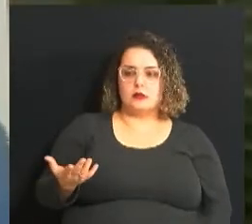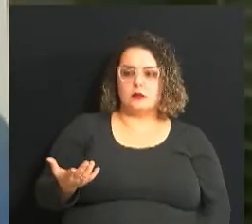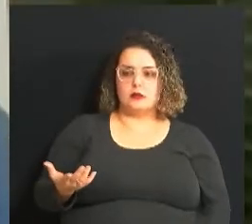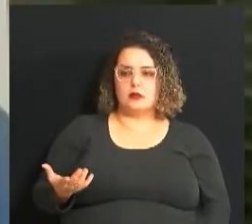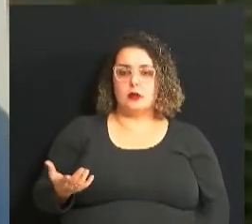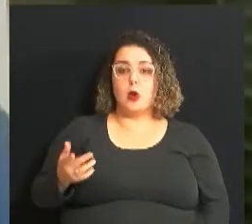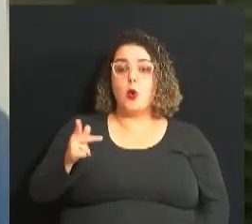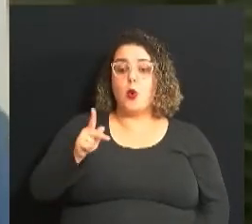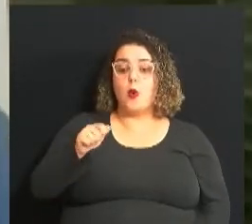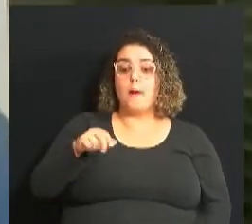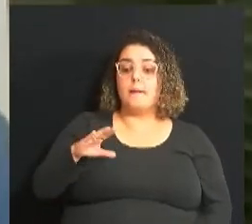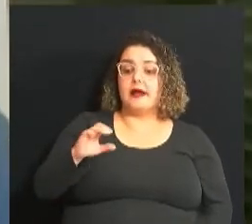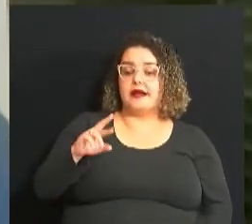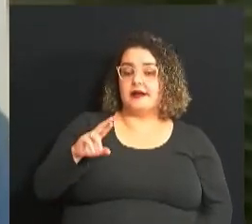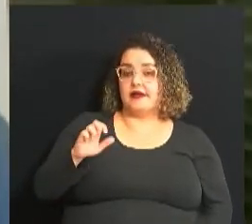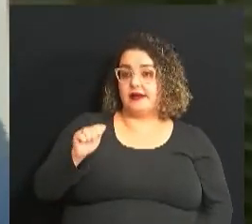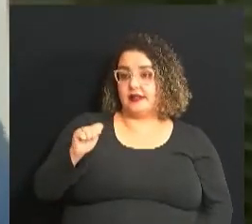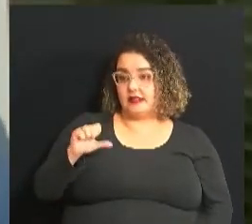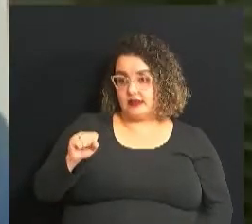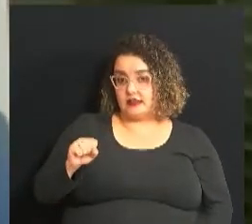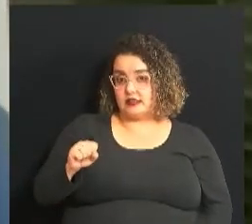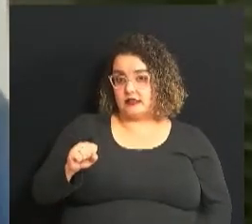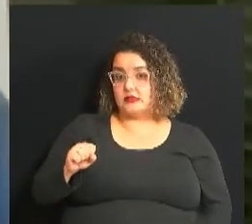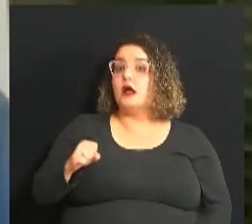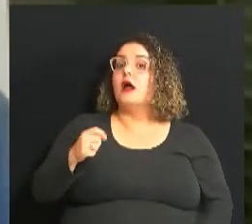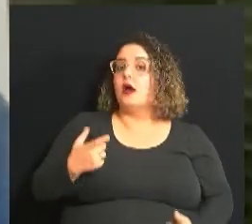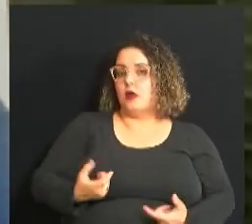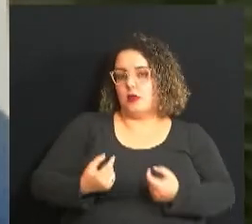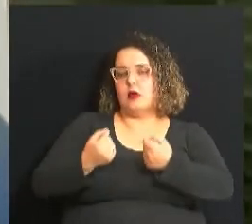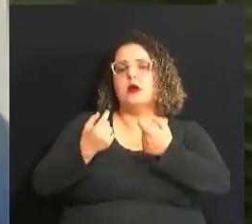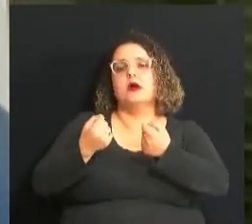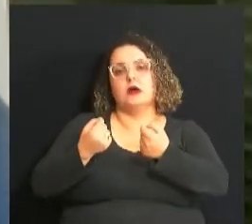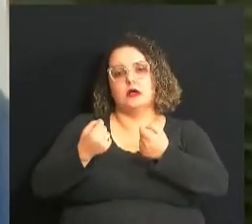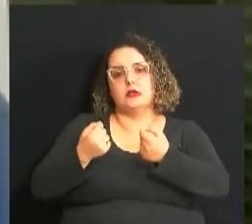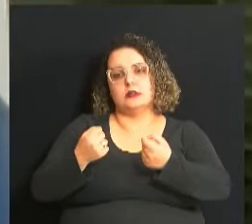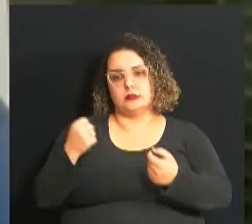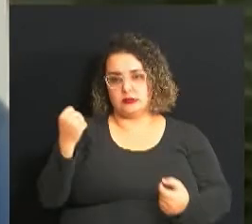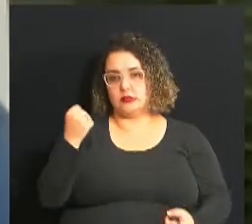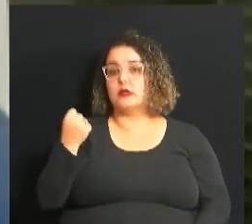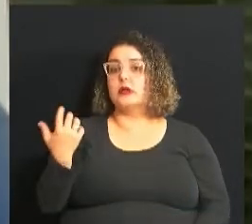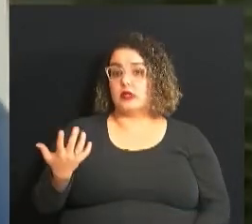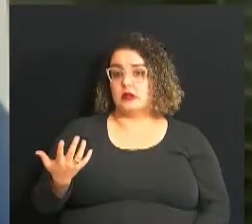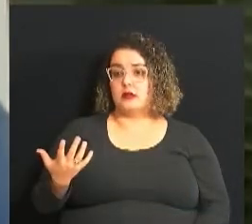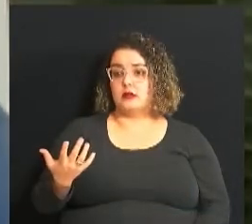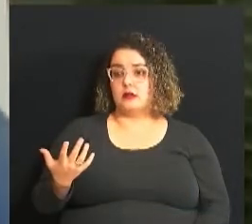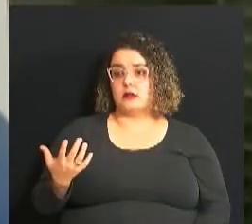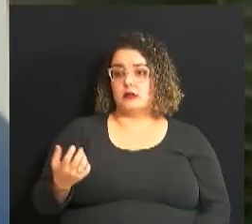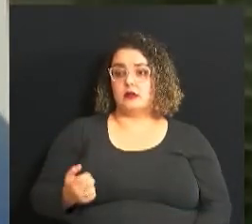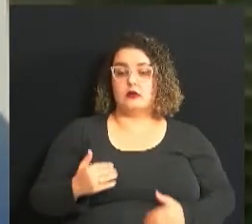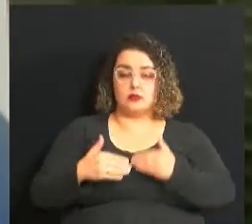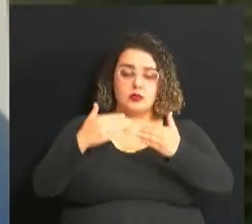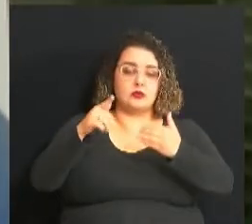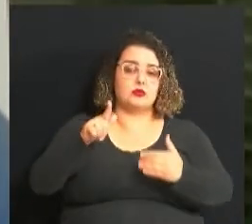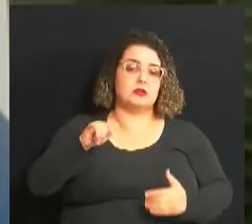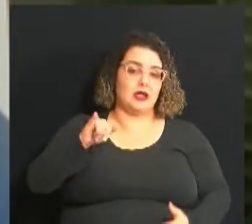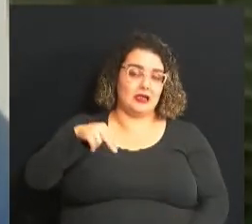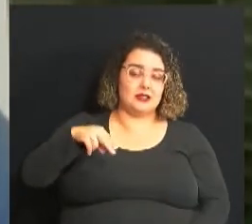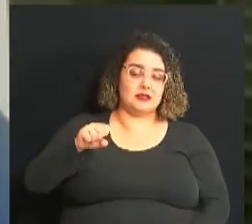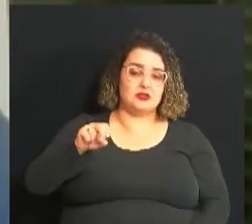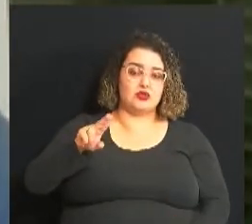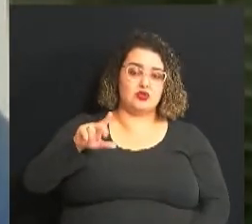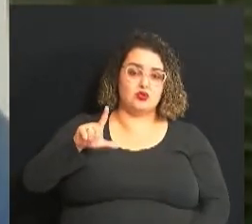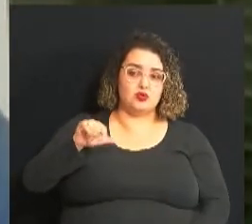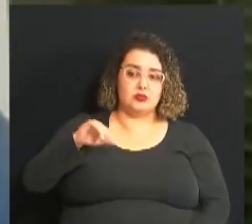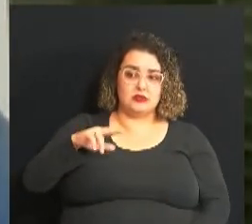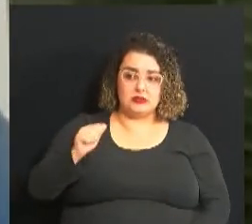pâncreas. Pâncreas, que é um órgão que produz a insulina que eu disse. O câncer de pâncreas, infelizmente, mesmo